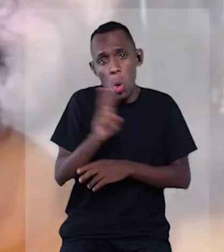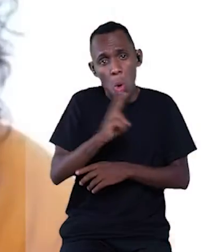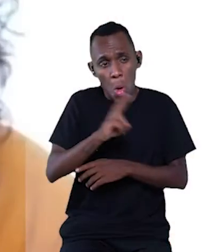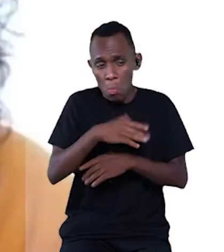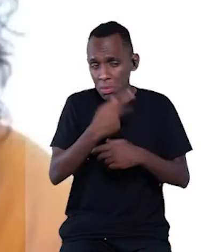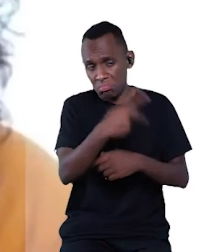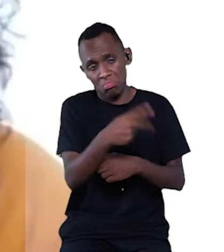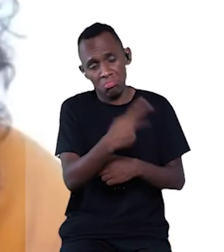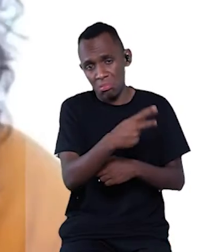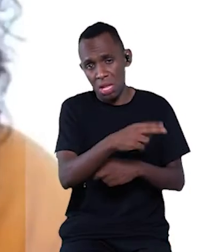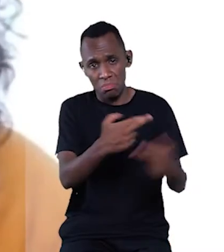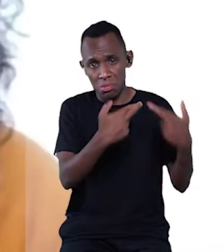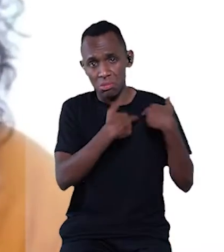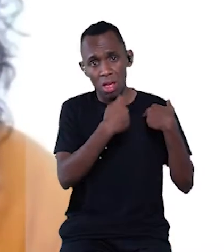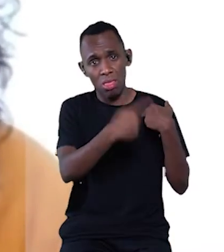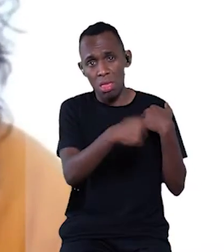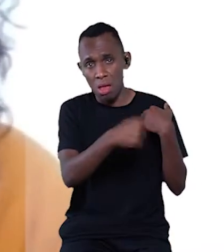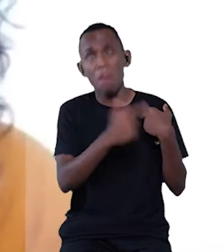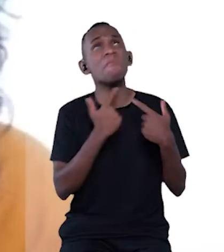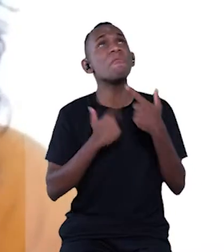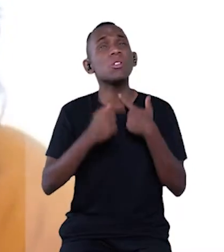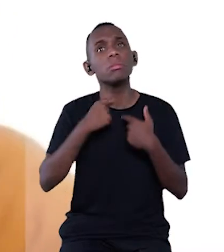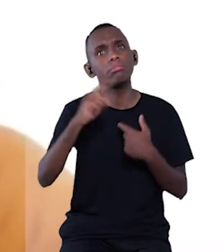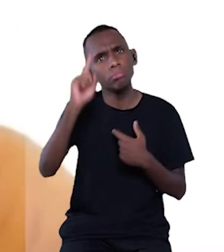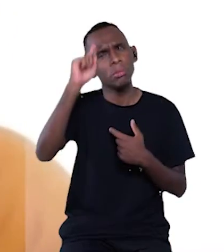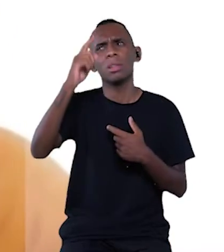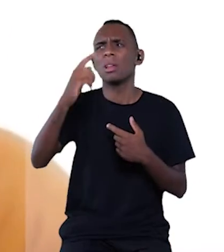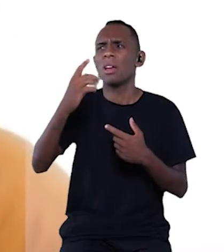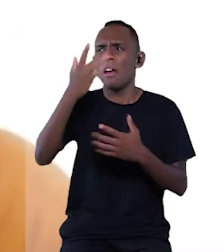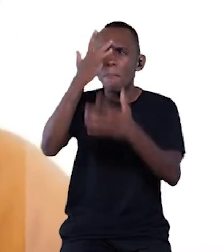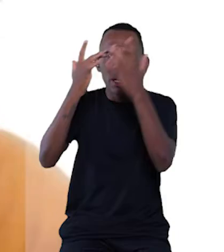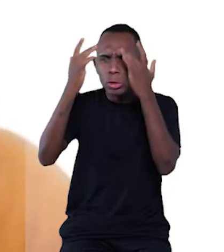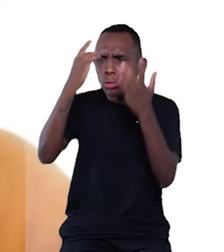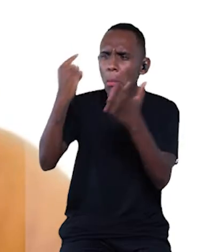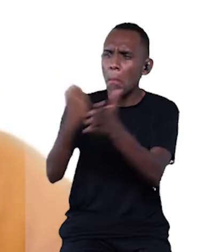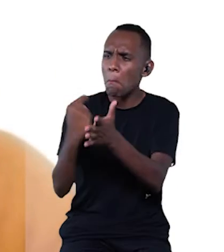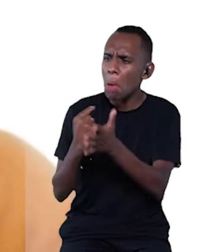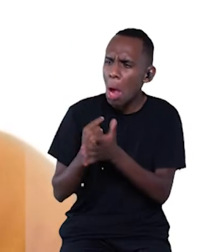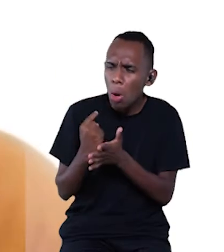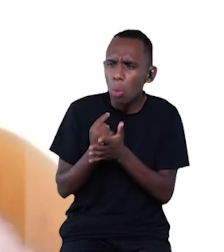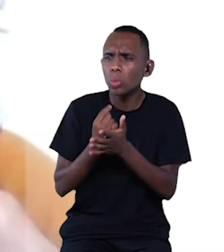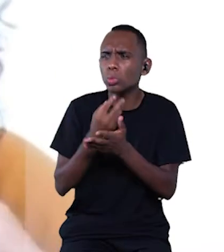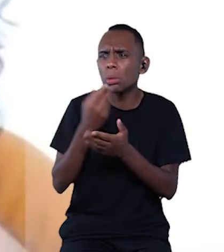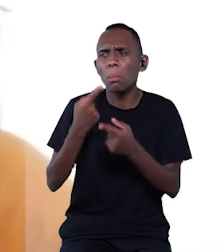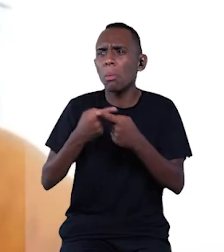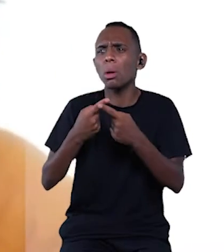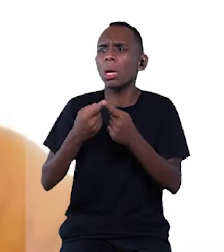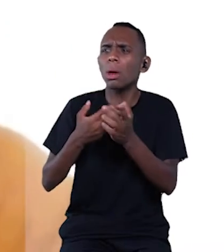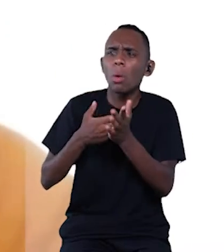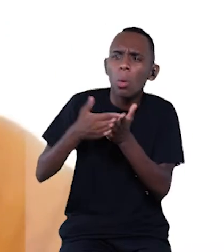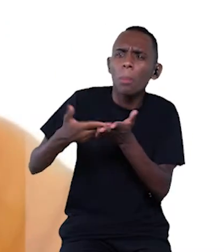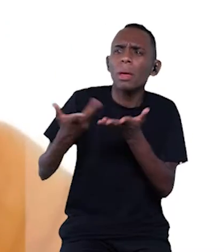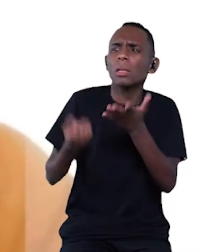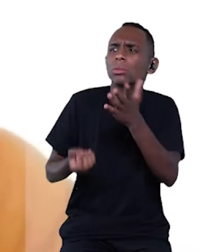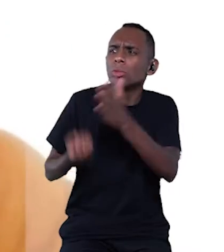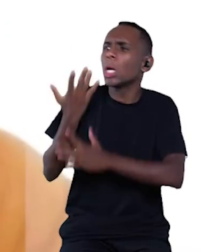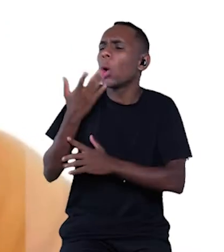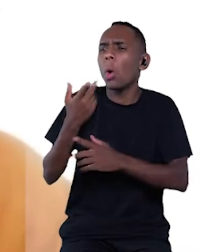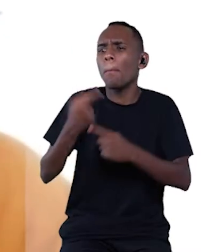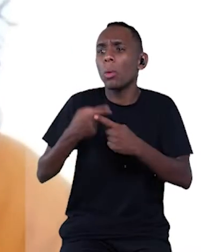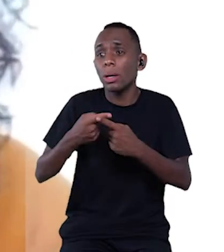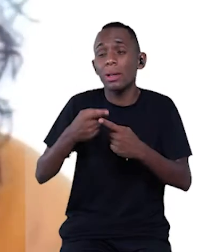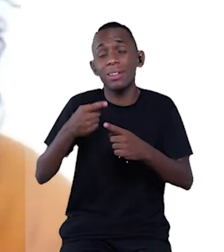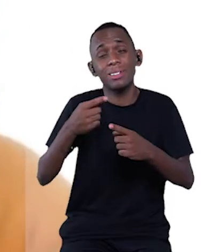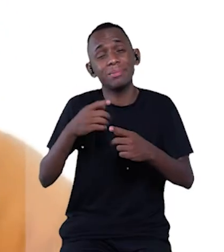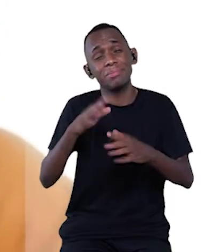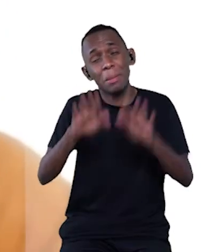dela, totalmente da cabeça dela. Muita gente me pergunta, né, se tem uma origem, porque muita gente coloca um sotaque, às vezes, aí